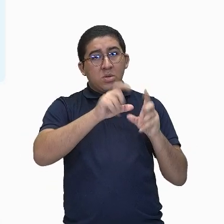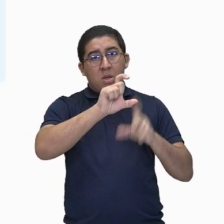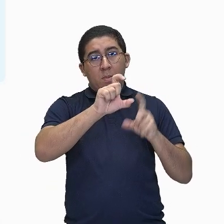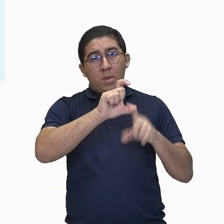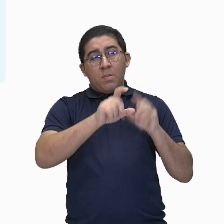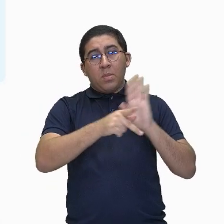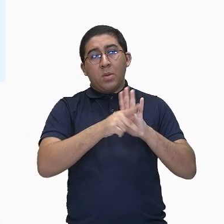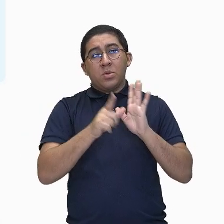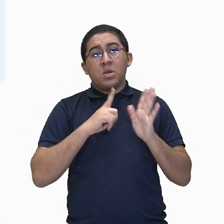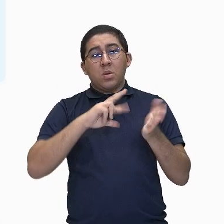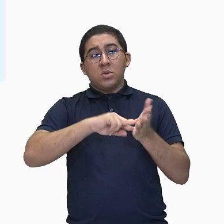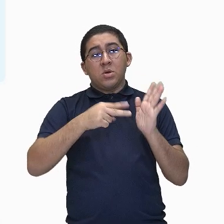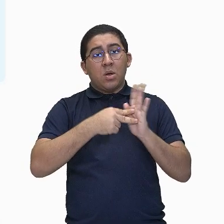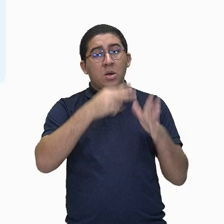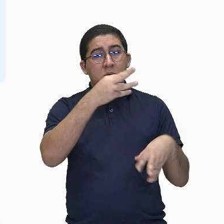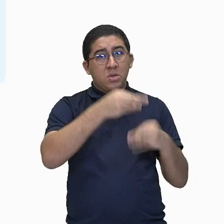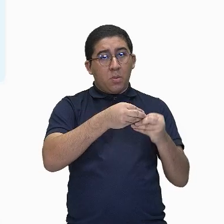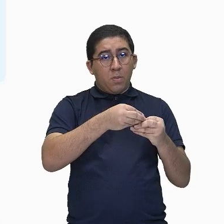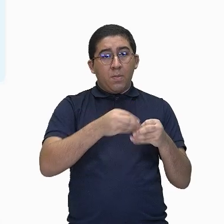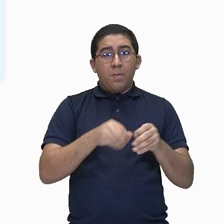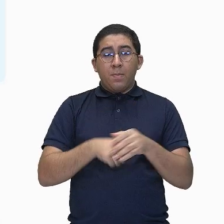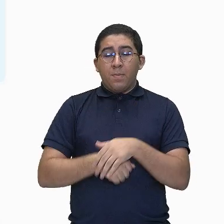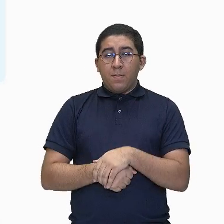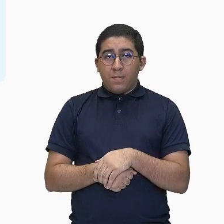proporcionando sentido de adição.